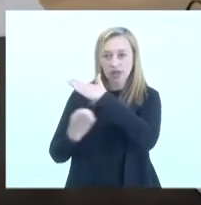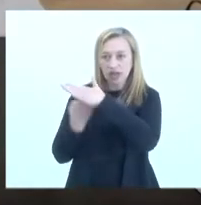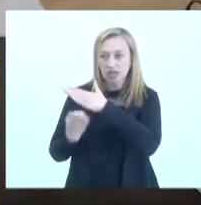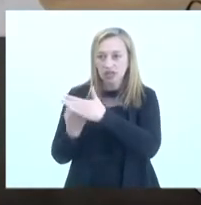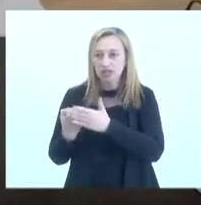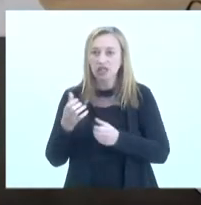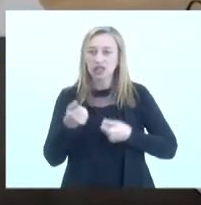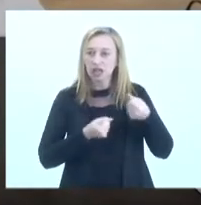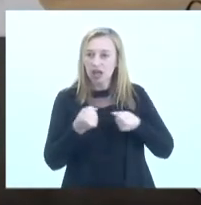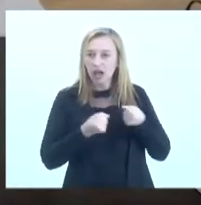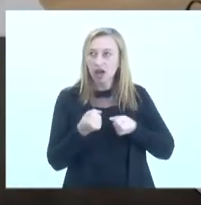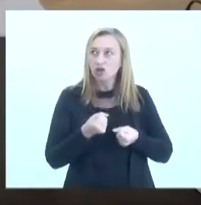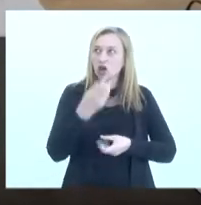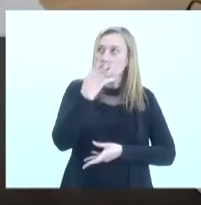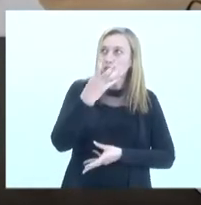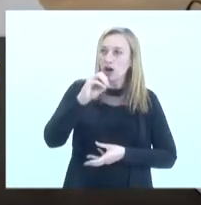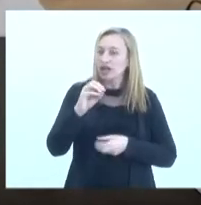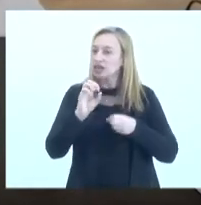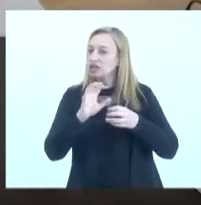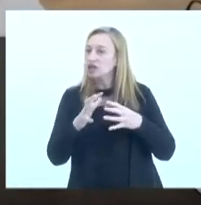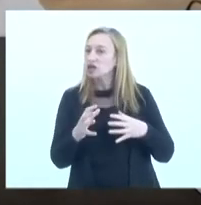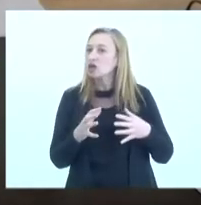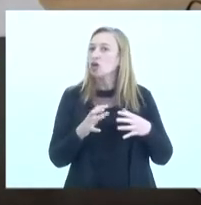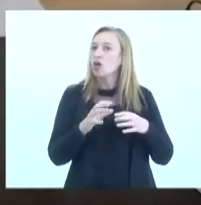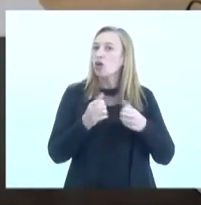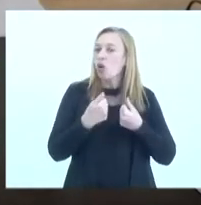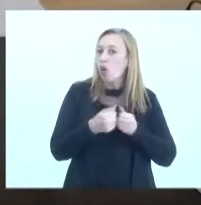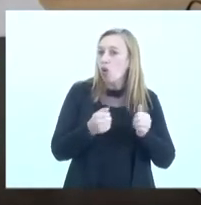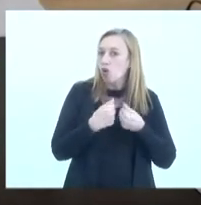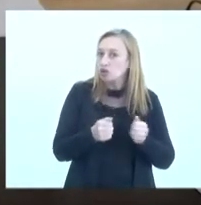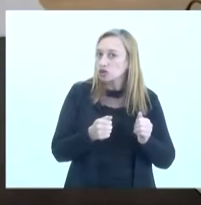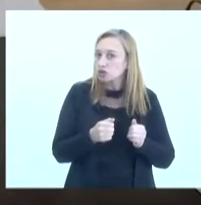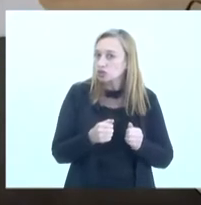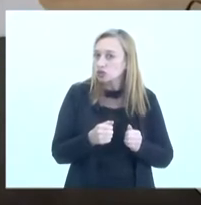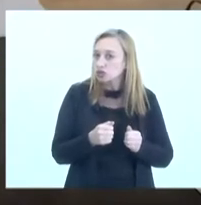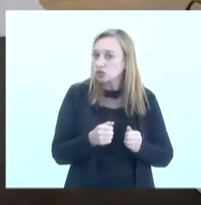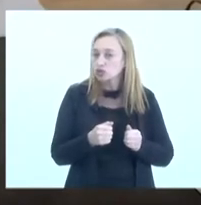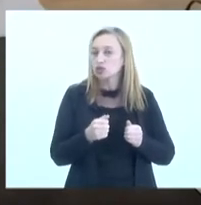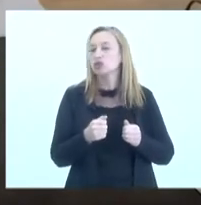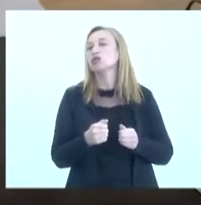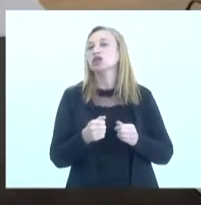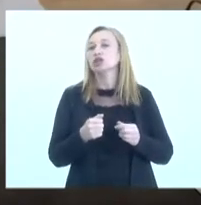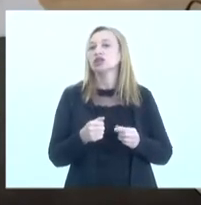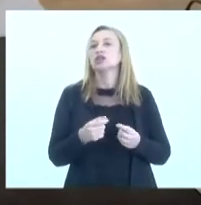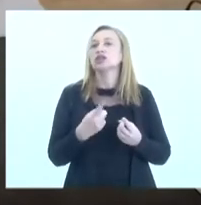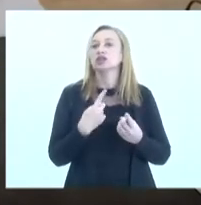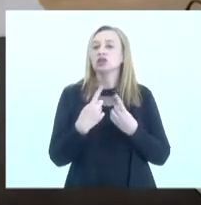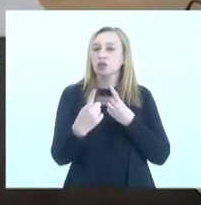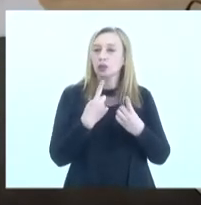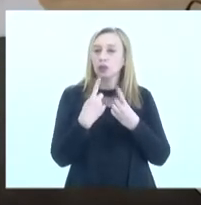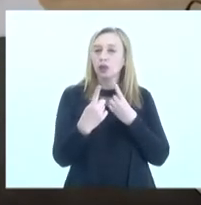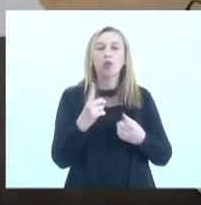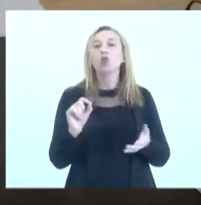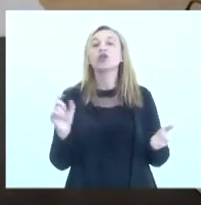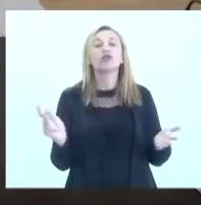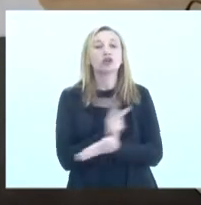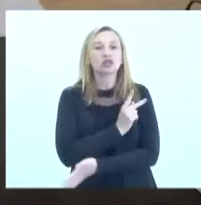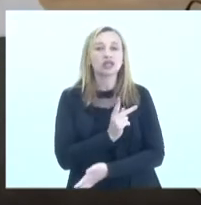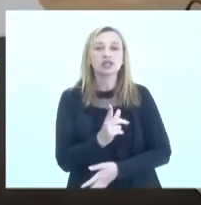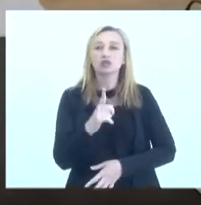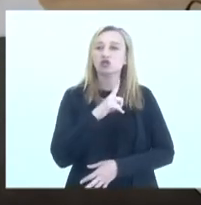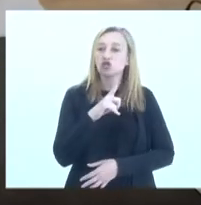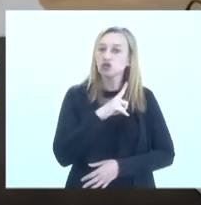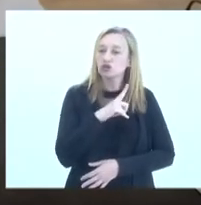envolvem cerca de 40 ônibus numa única montadora que deslocam nesse trecho. O que vai ocorrer quando a gente tiver